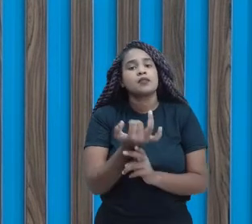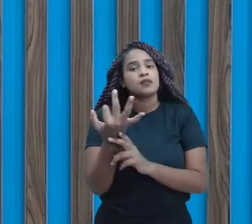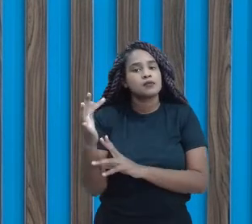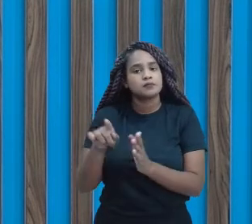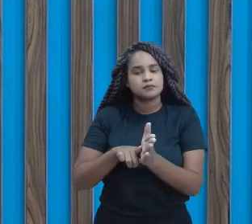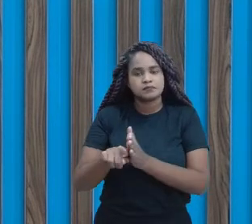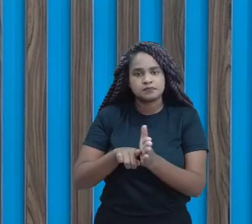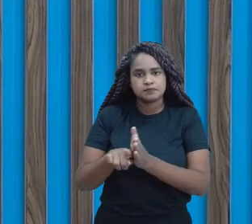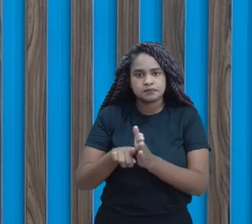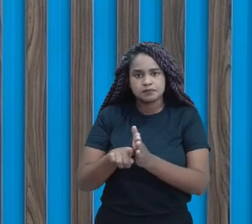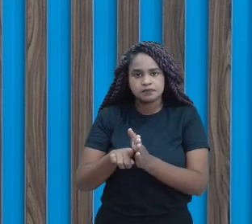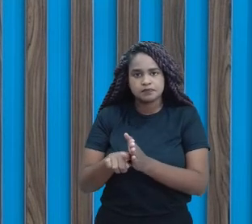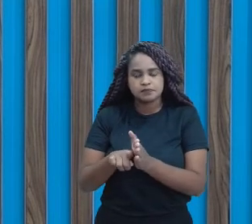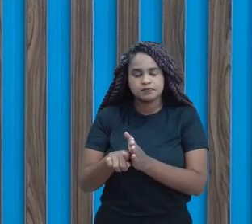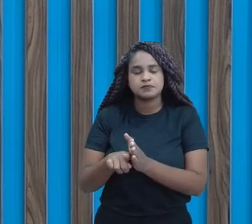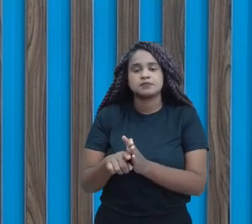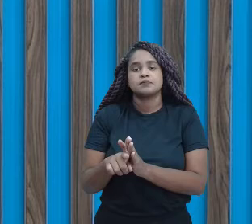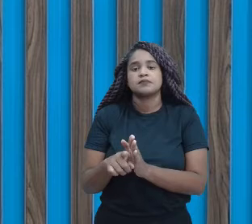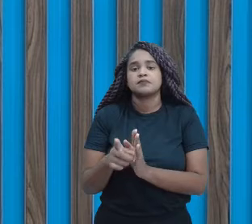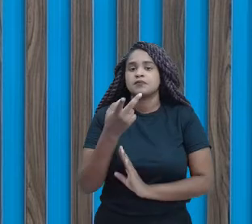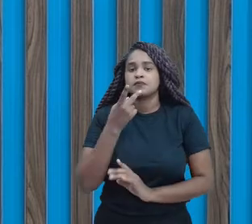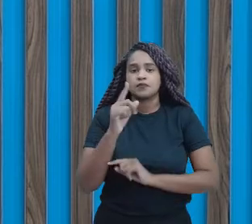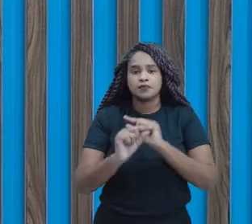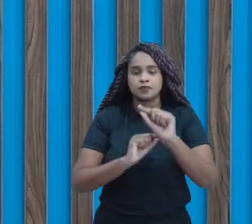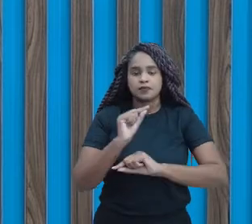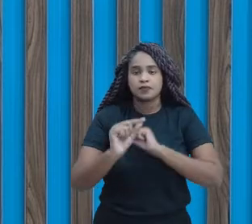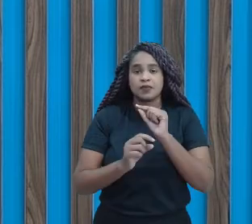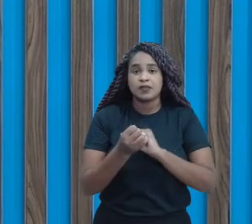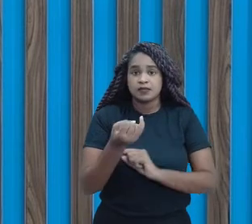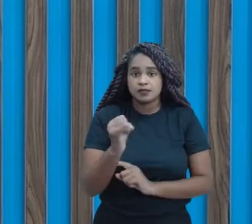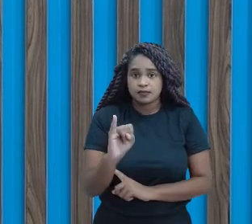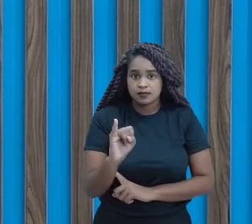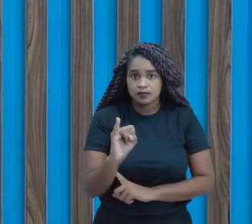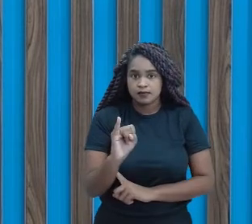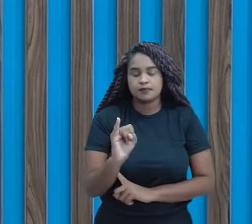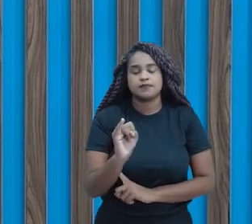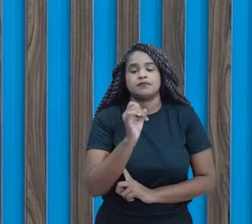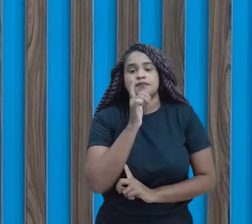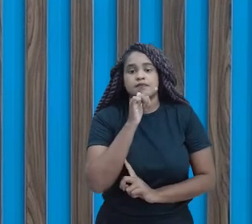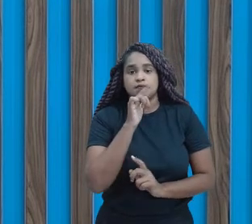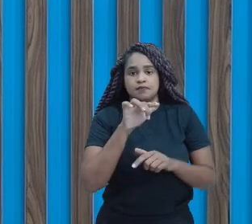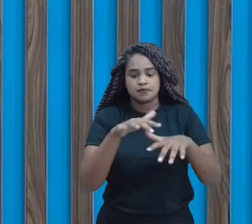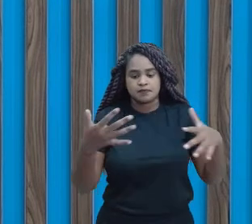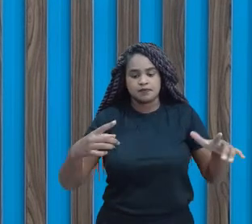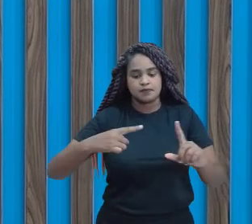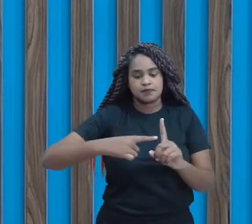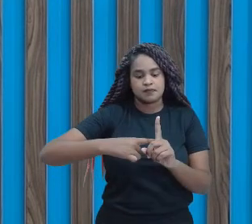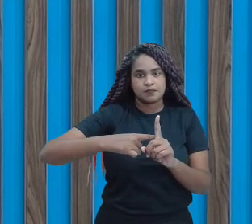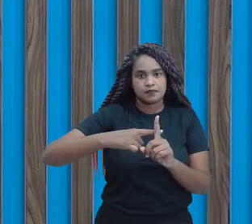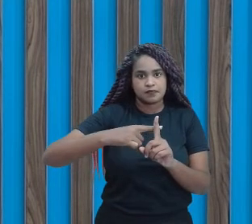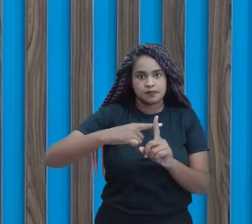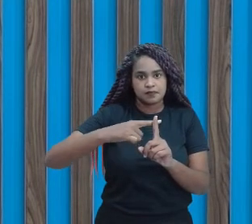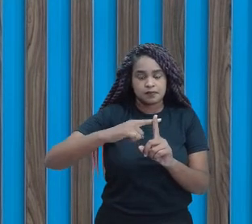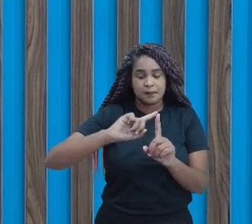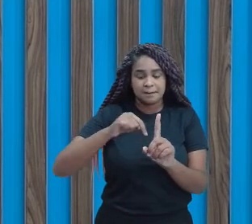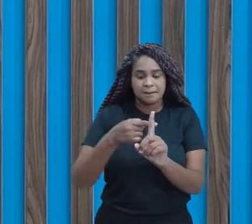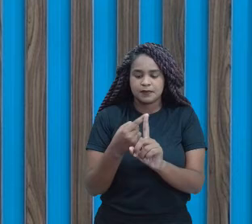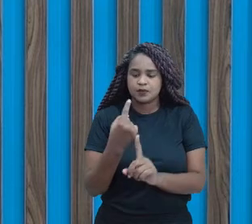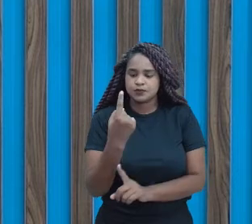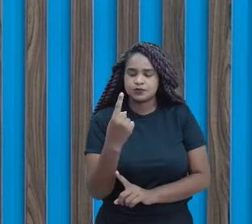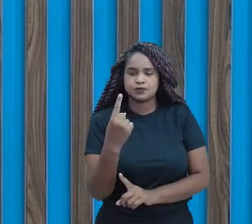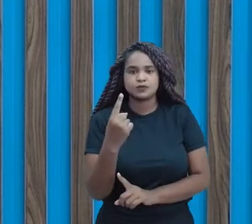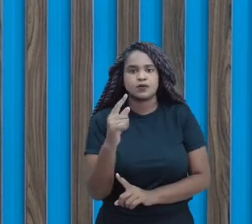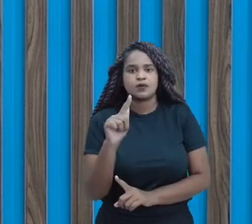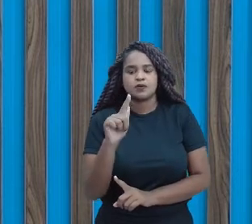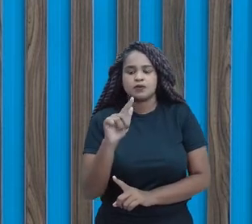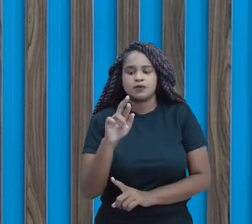exemplo, que se a temperatura do mar aumentar em mais 1 grau, mais 1 grau, o que é que vai acontecer? Vai